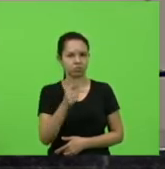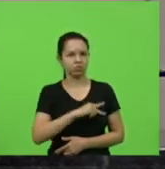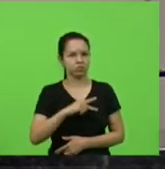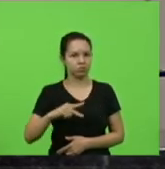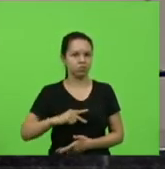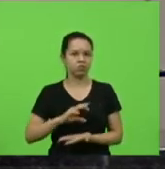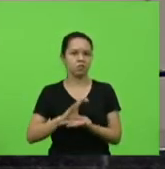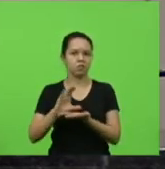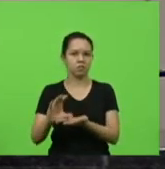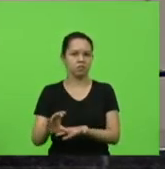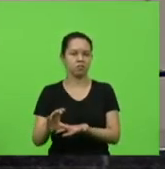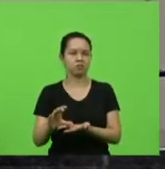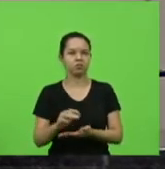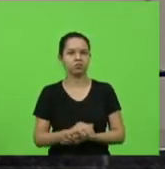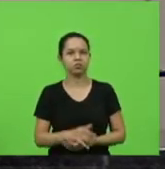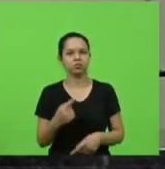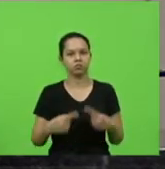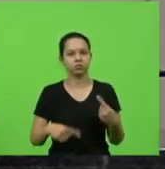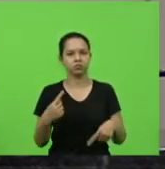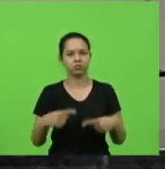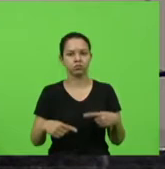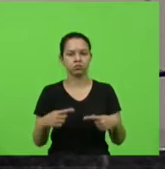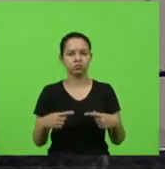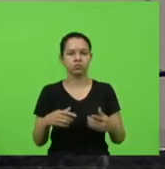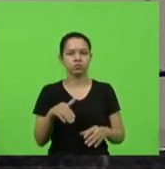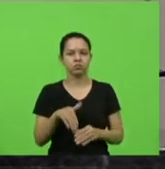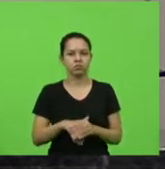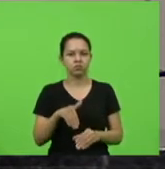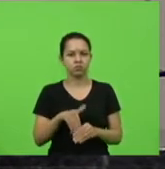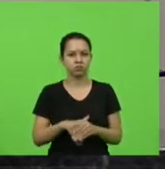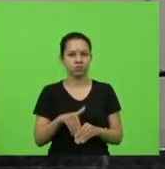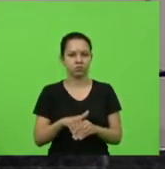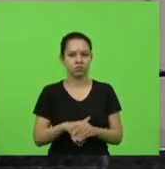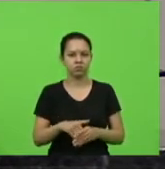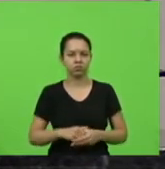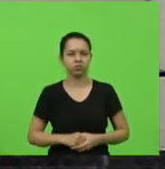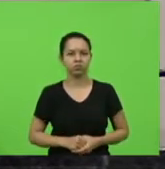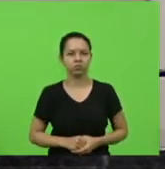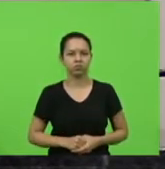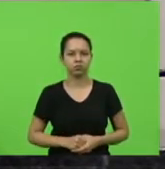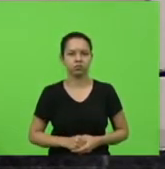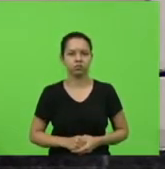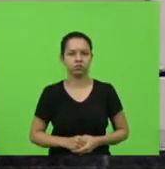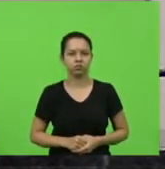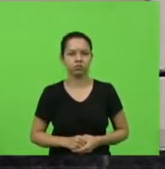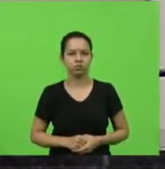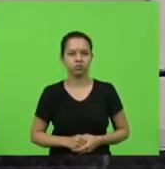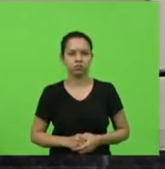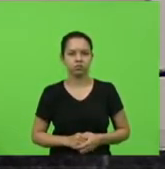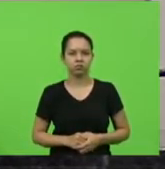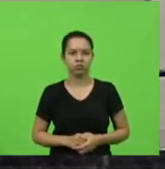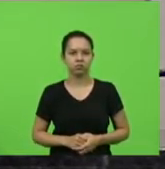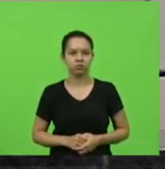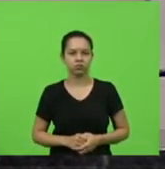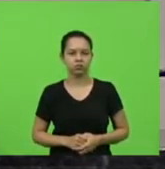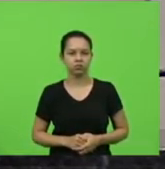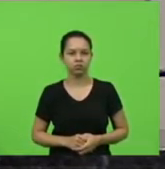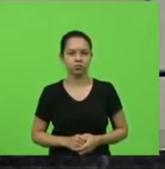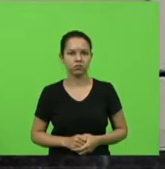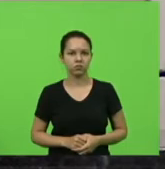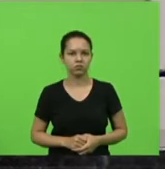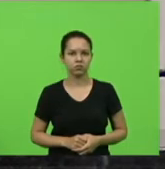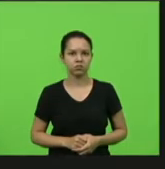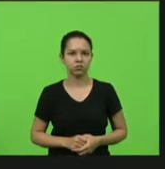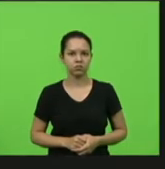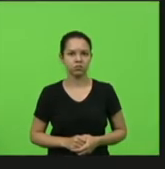discussão? Não havendo quem queira discutir, em votação. Deputados que aprovam, permaneçam como se encontra. Presidente. Aprovado. Oi.